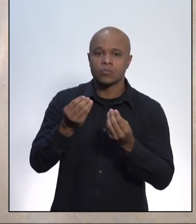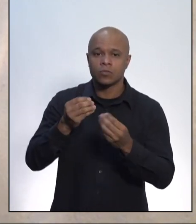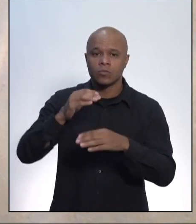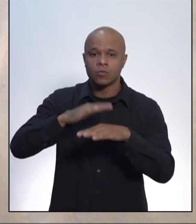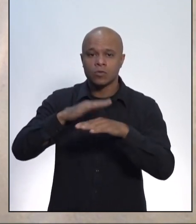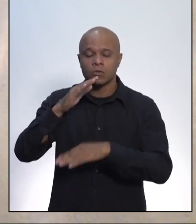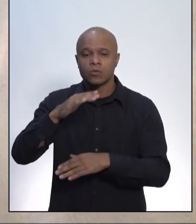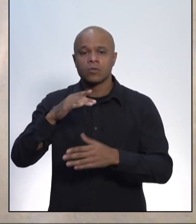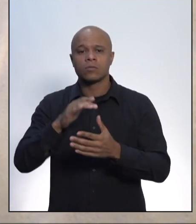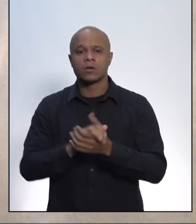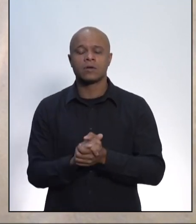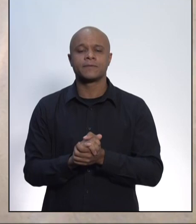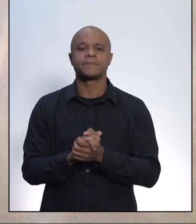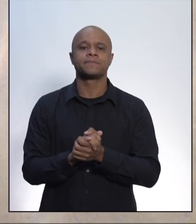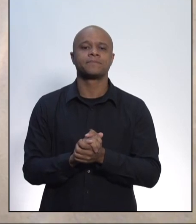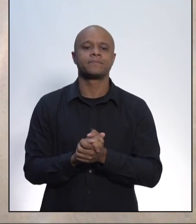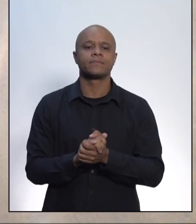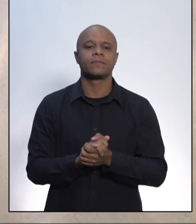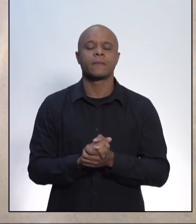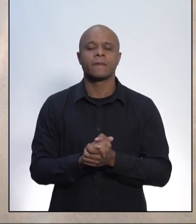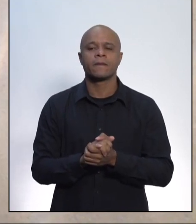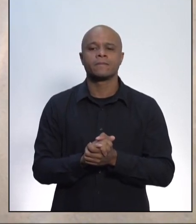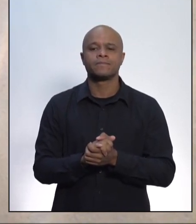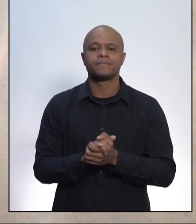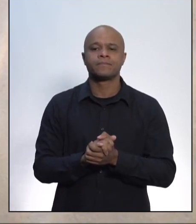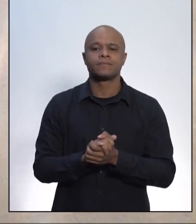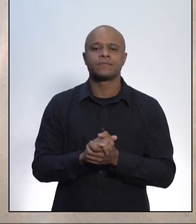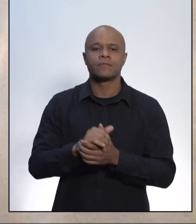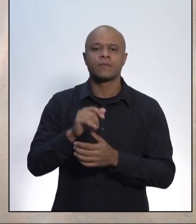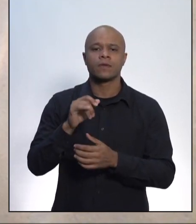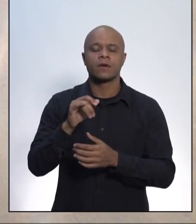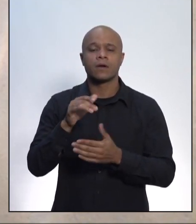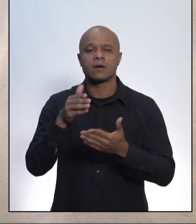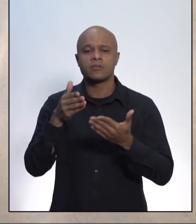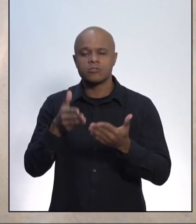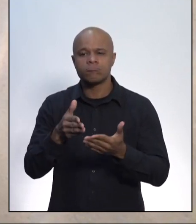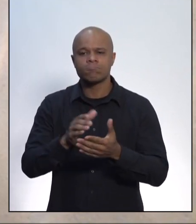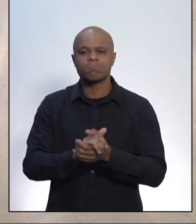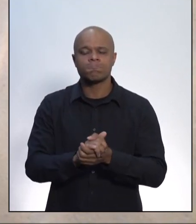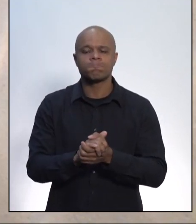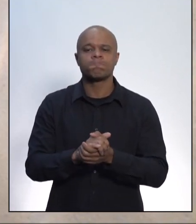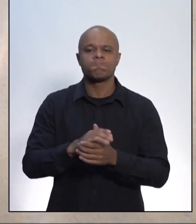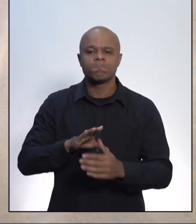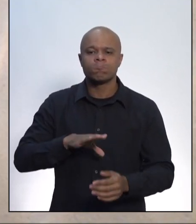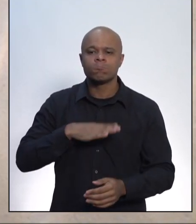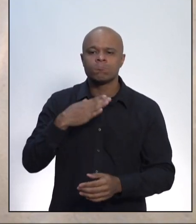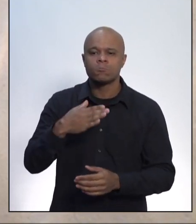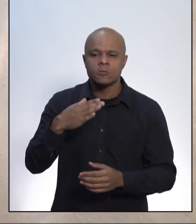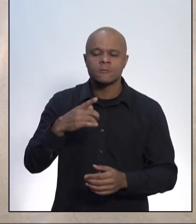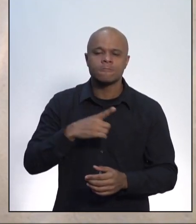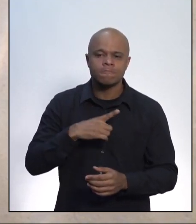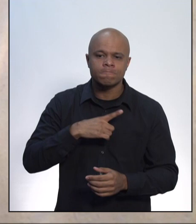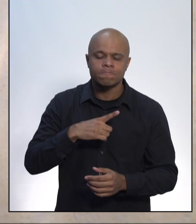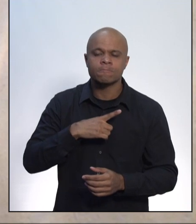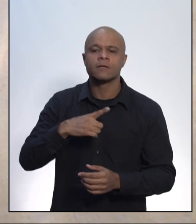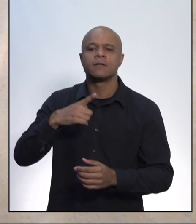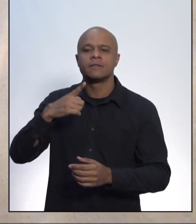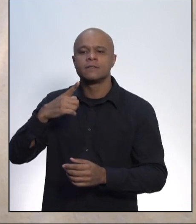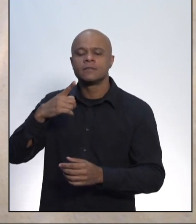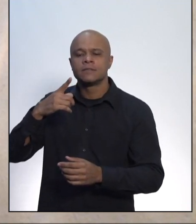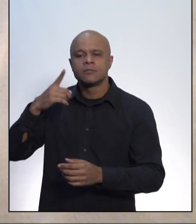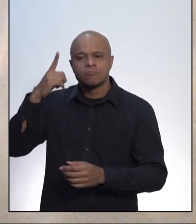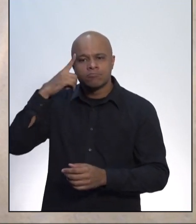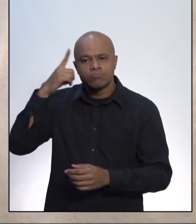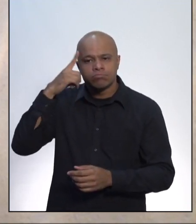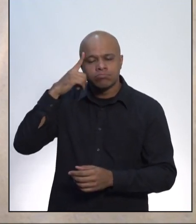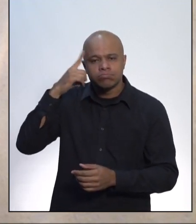aí na frente do Bruno, é o seguinte: é a gente ter coragem de acordar todos os dias